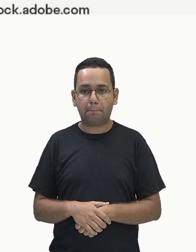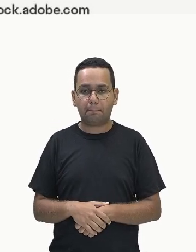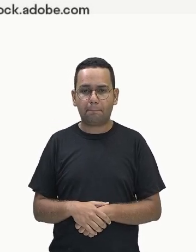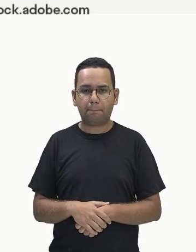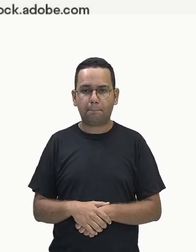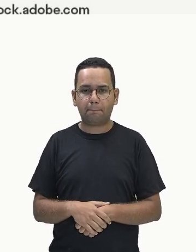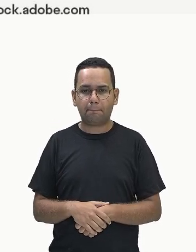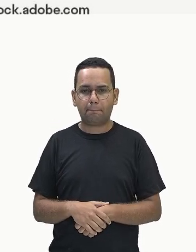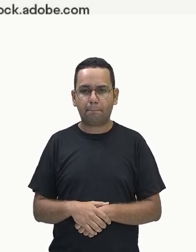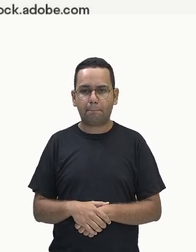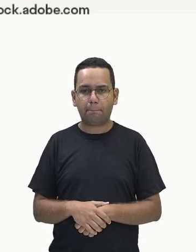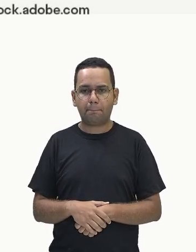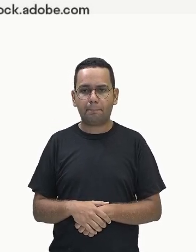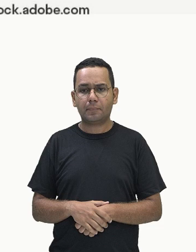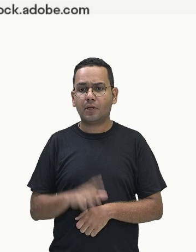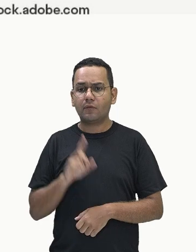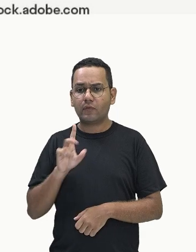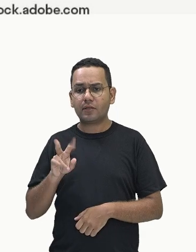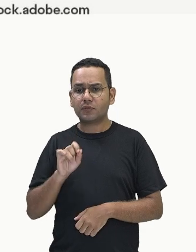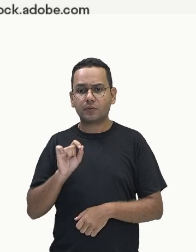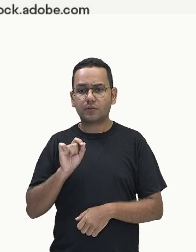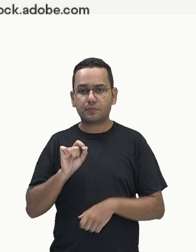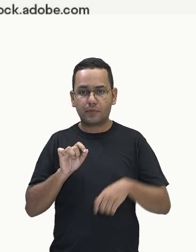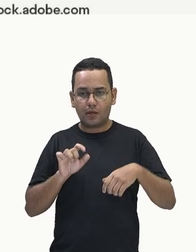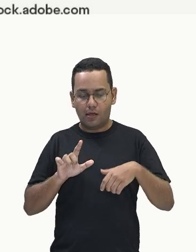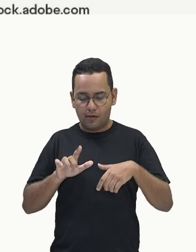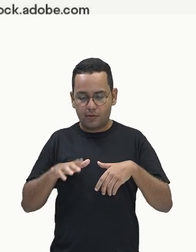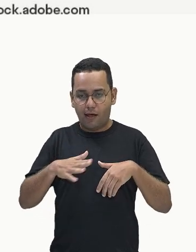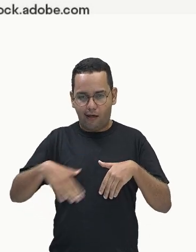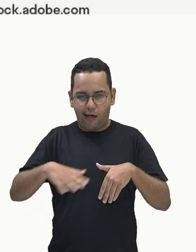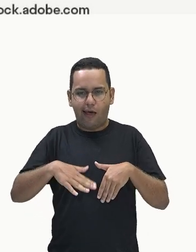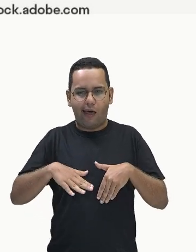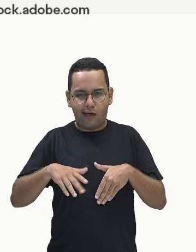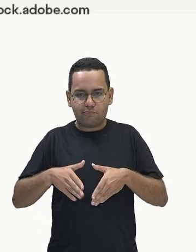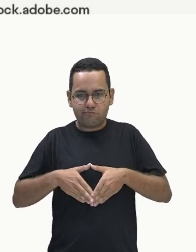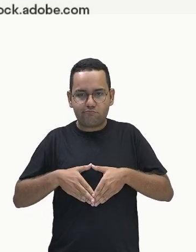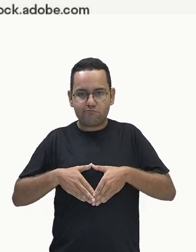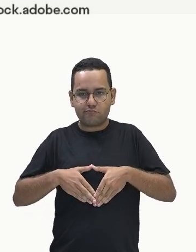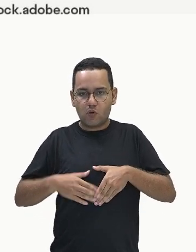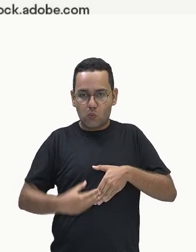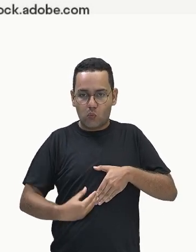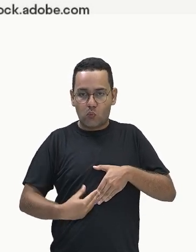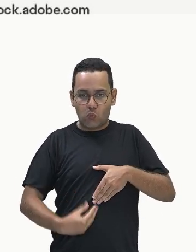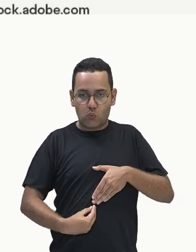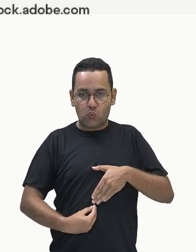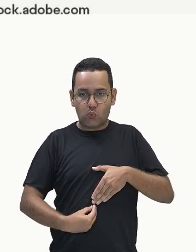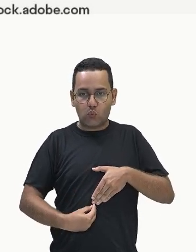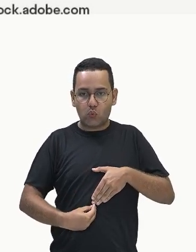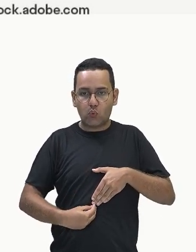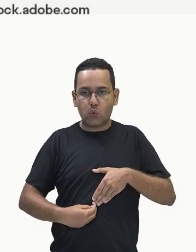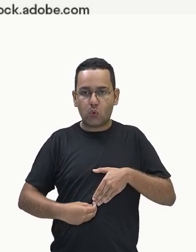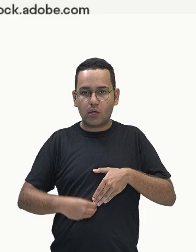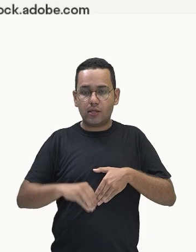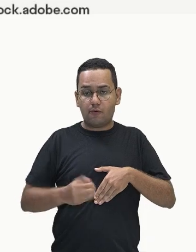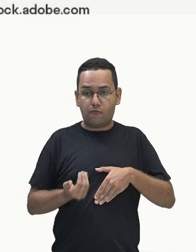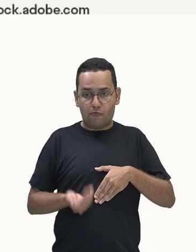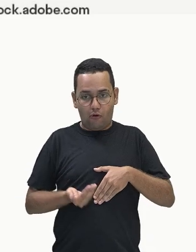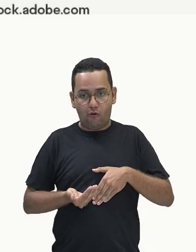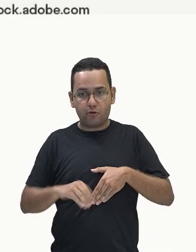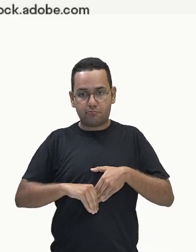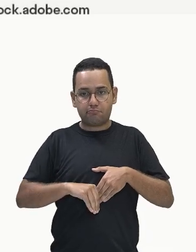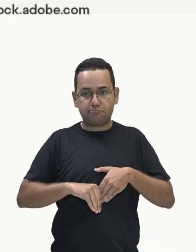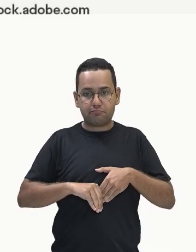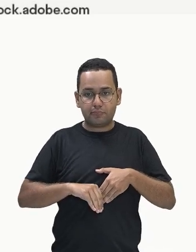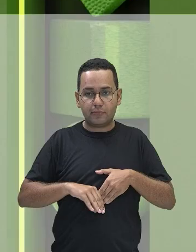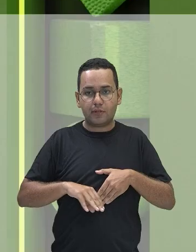a conexão entre o canal vaginal, né, entre o canal da vagina, a parte externa do sistema reprodutor feminino e